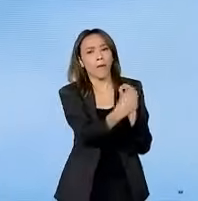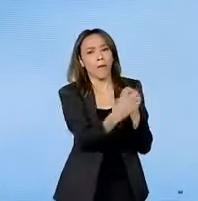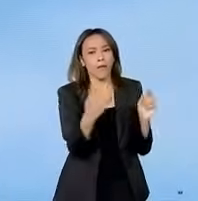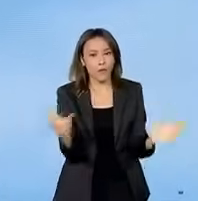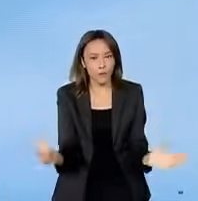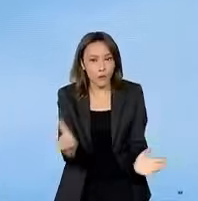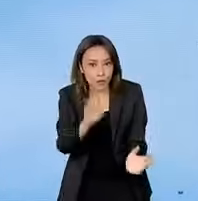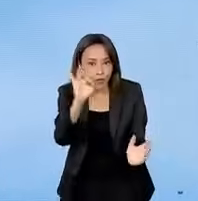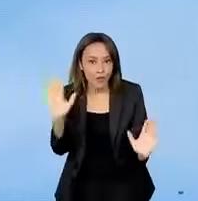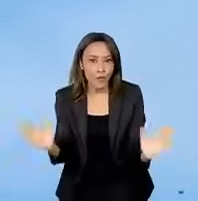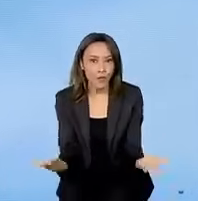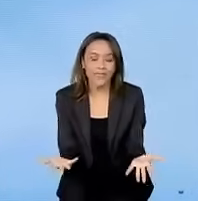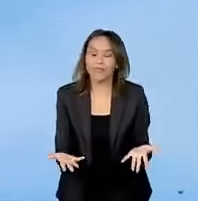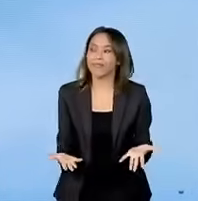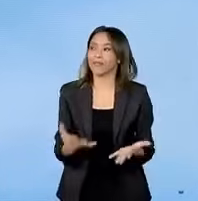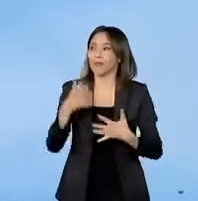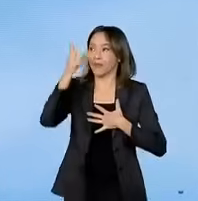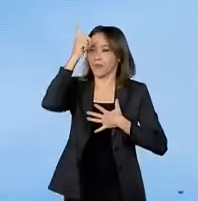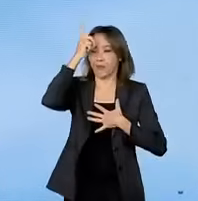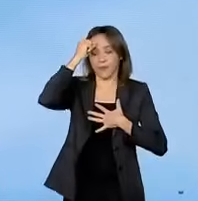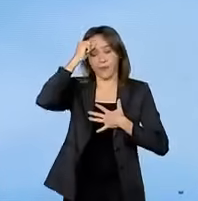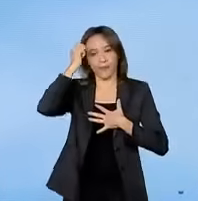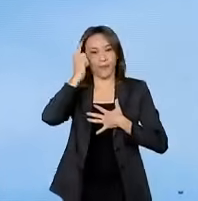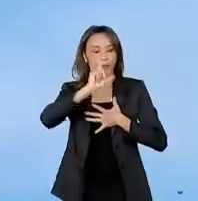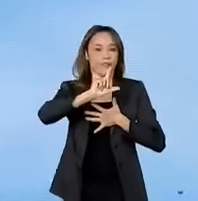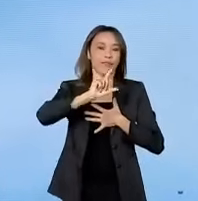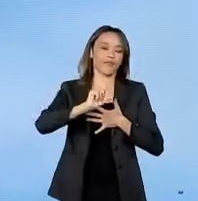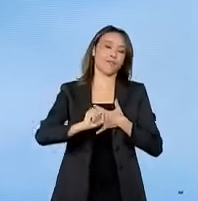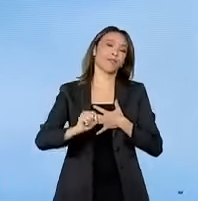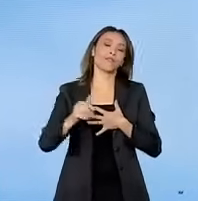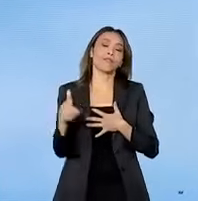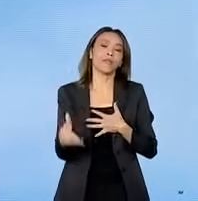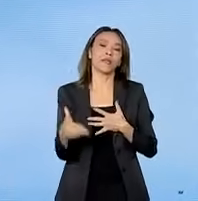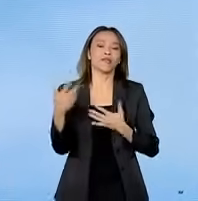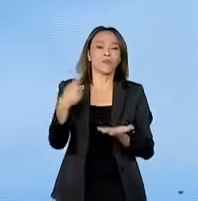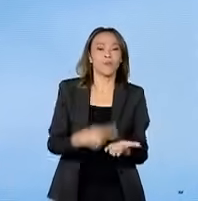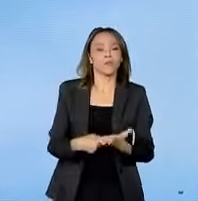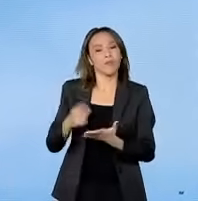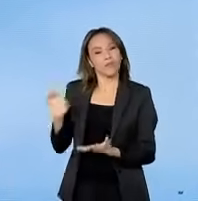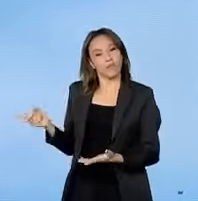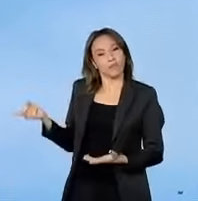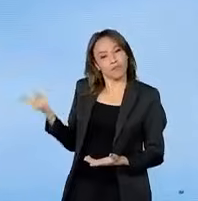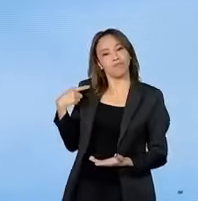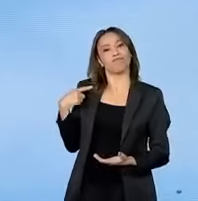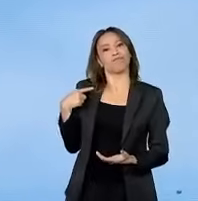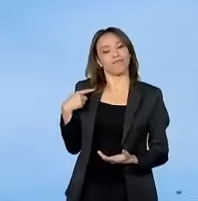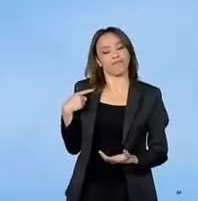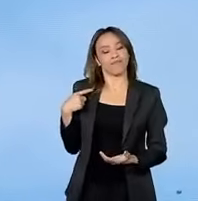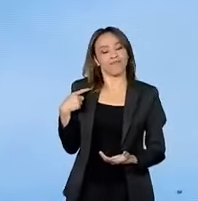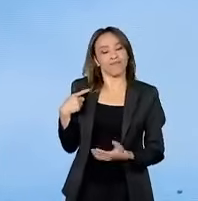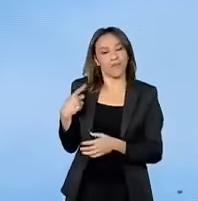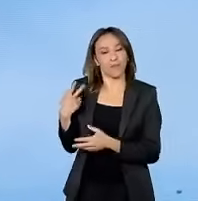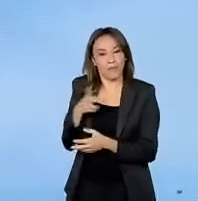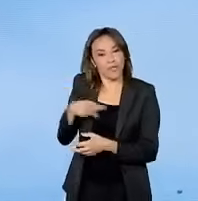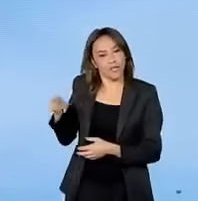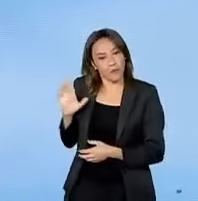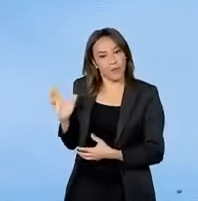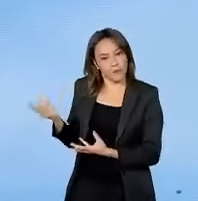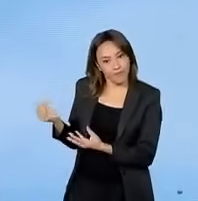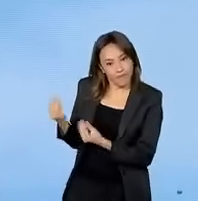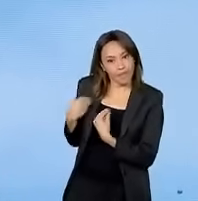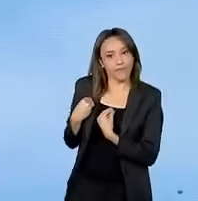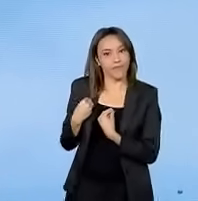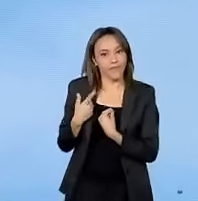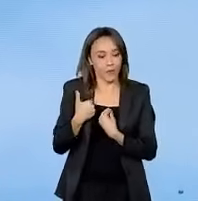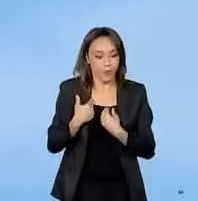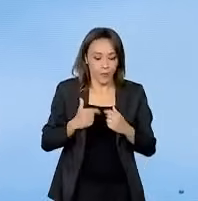chegou e está sendo cumprida mais uma etapa dessa missão que o presidente Lula me deu e que eu só tenho que agradecer